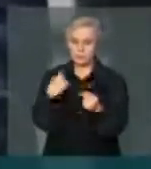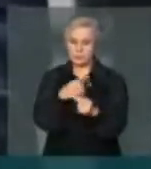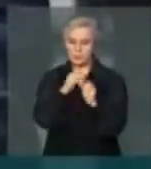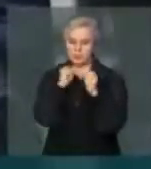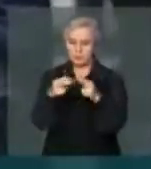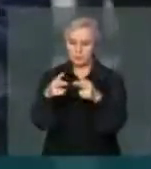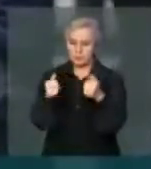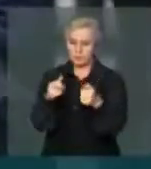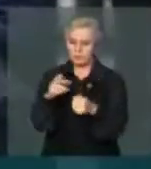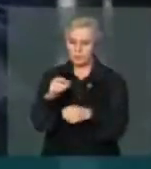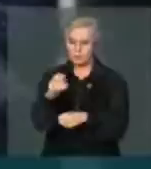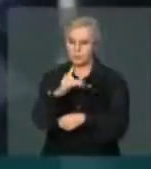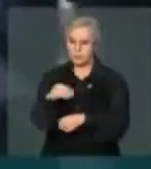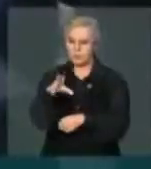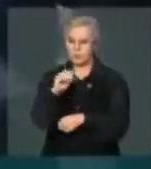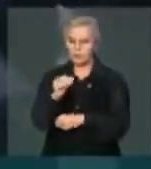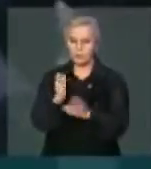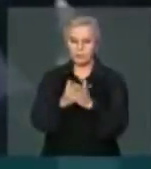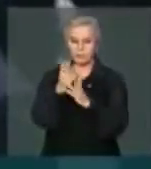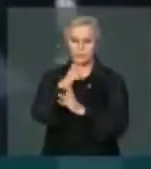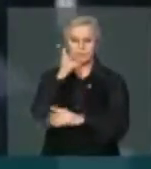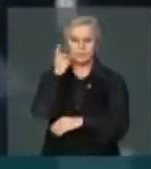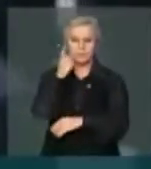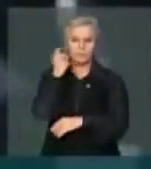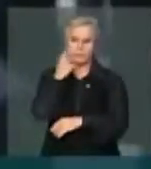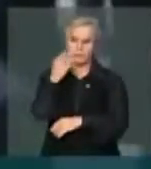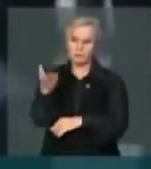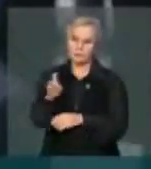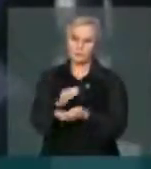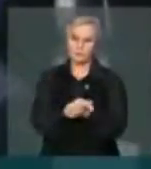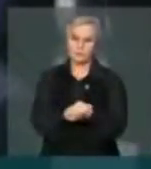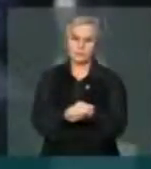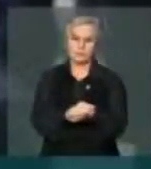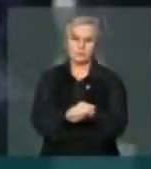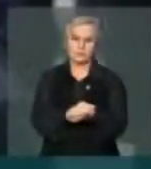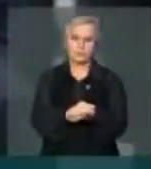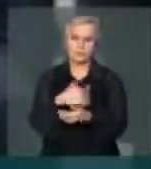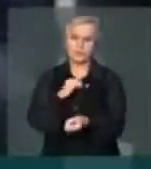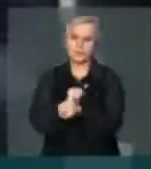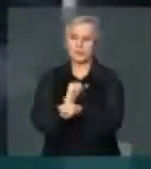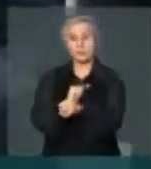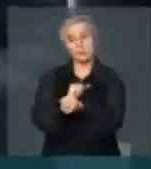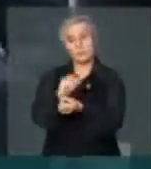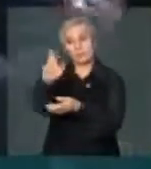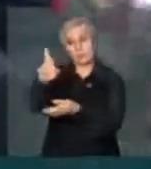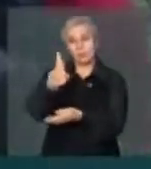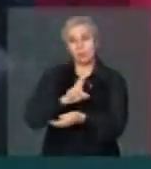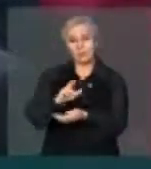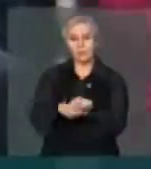por parte dos parlamentares que queiram exercê-lo. Essa era a questão de ordem. Aguardo